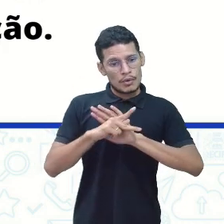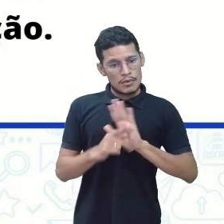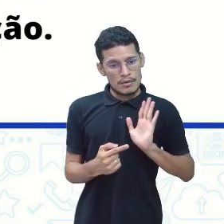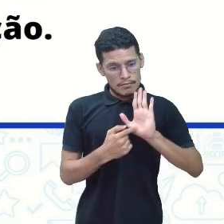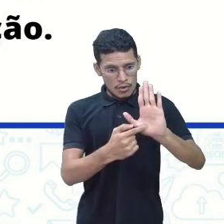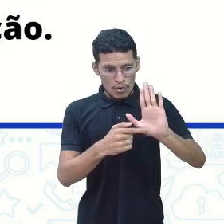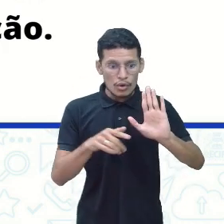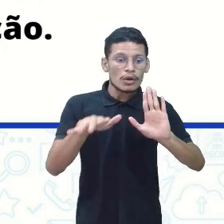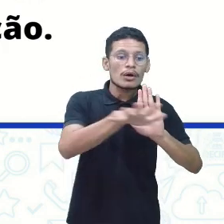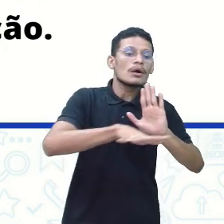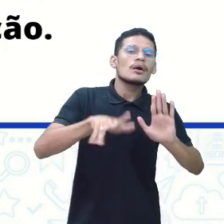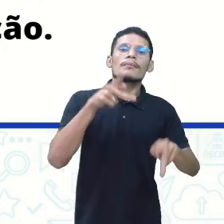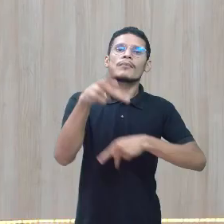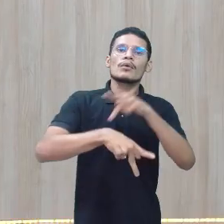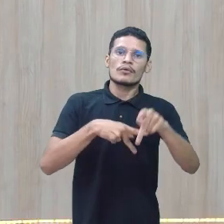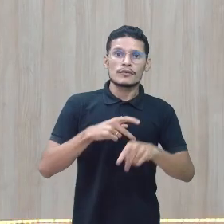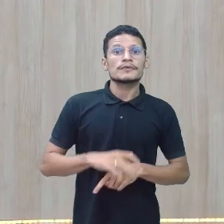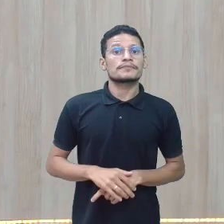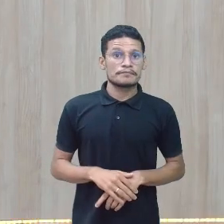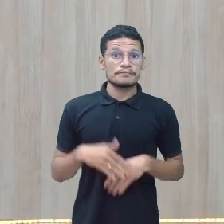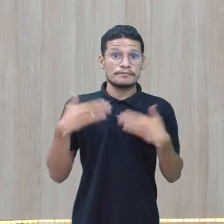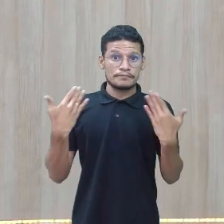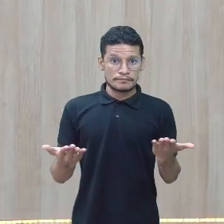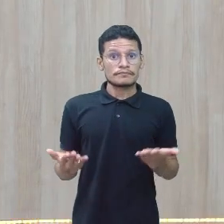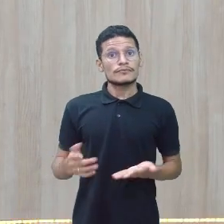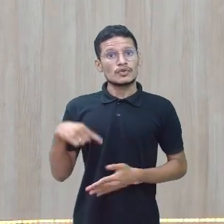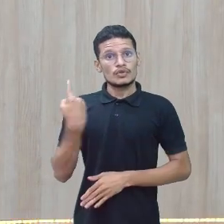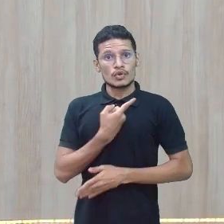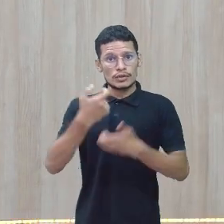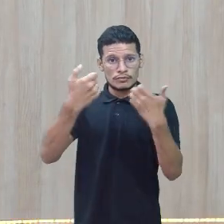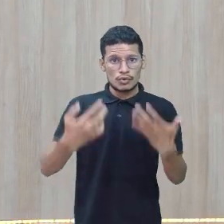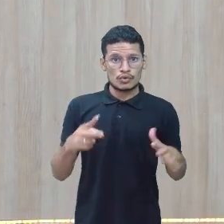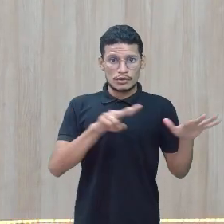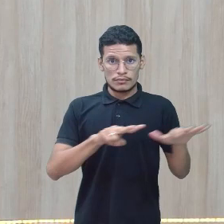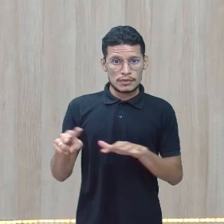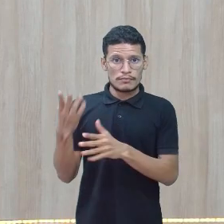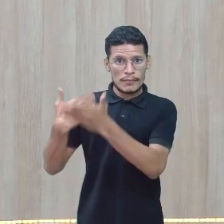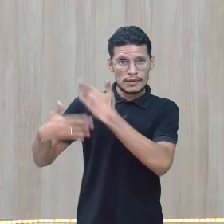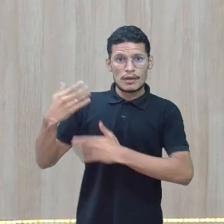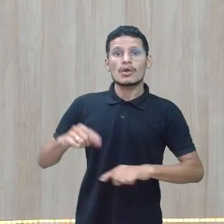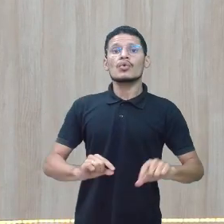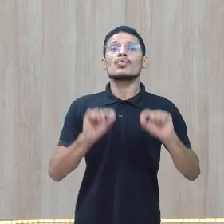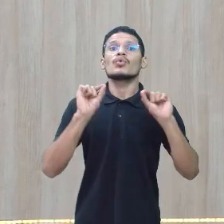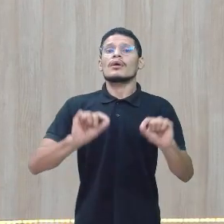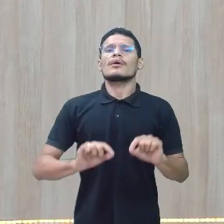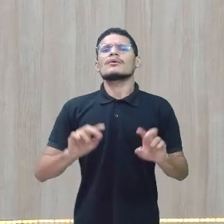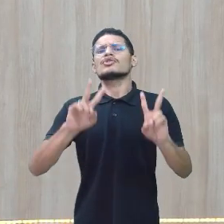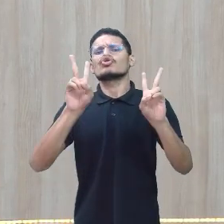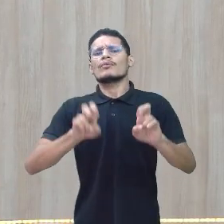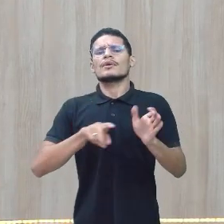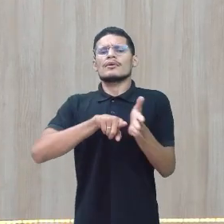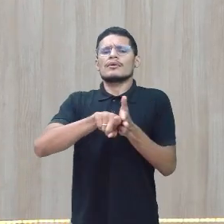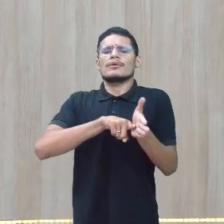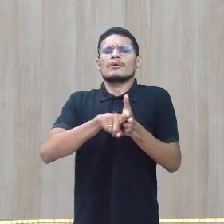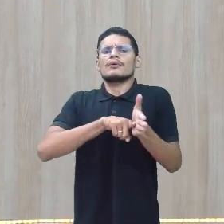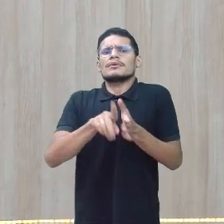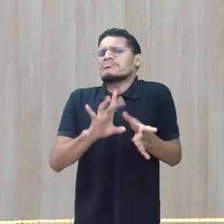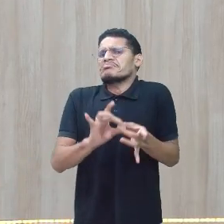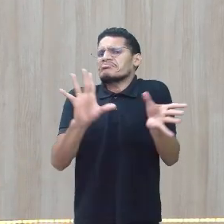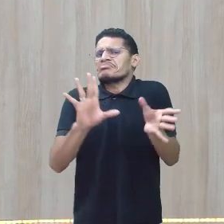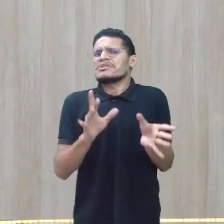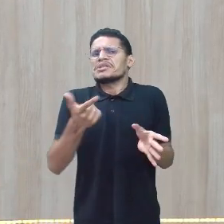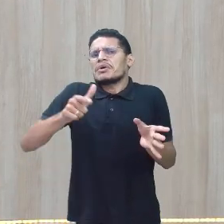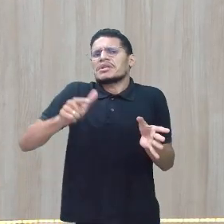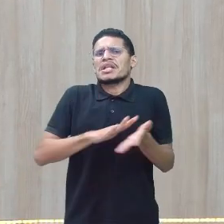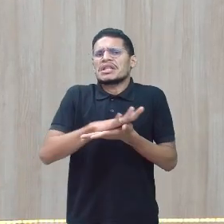para a população. Gente, a gente comentou na semana passada, inicialmente através de uma pesquisa solta, sem